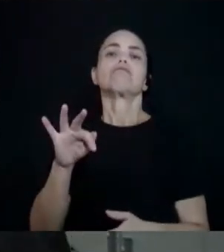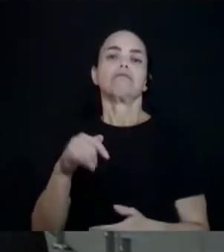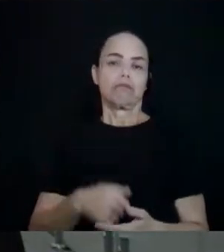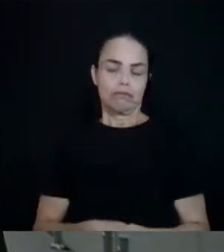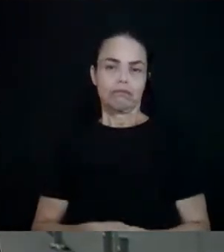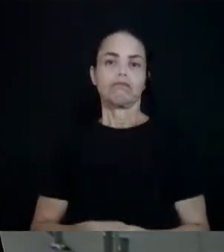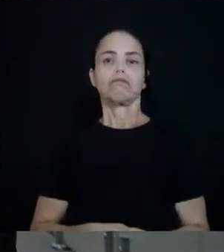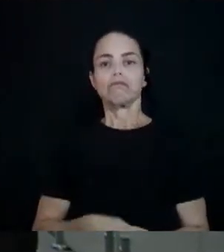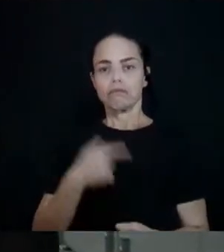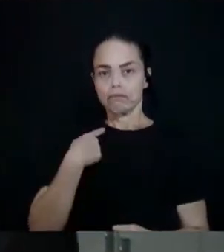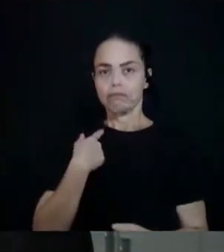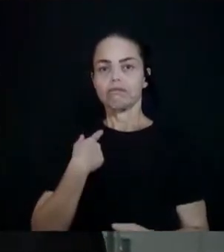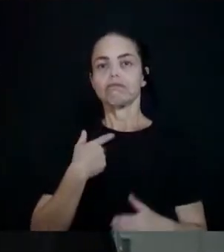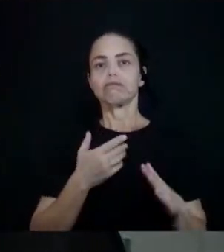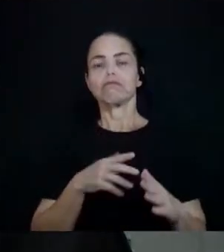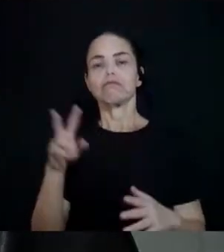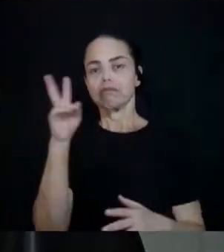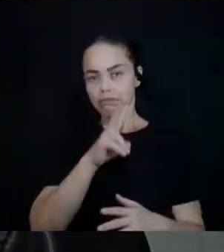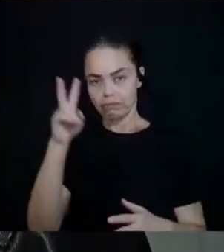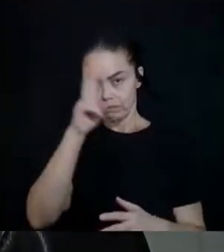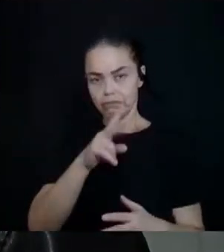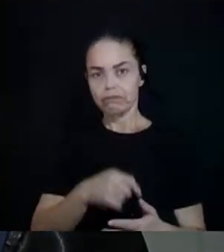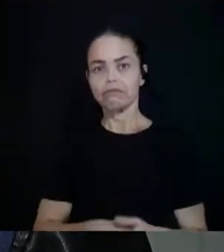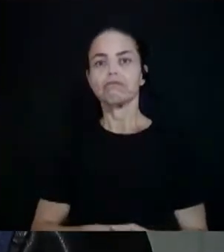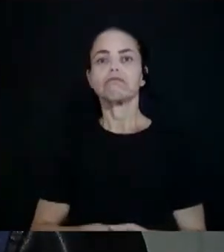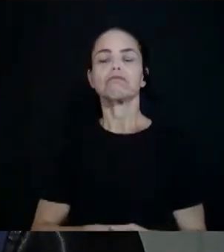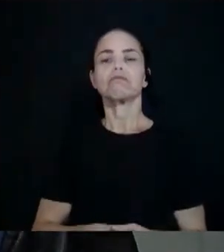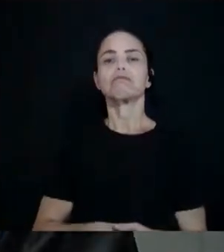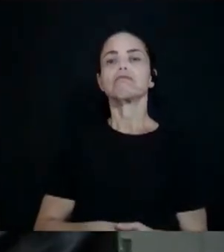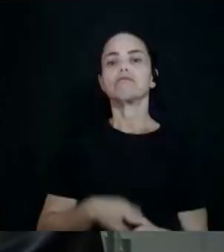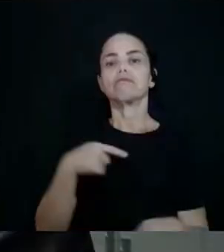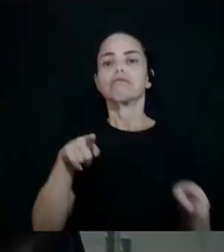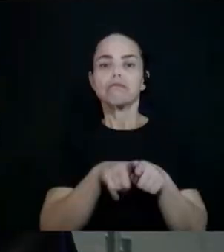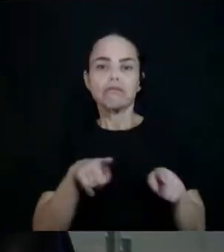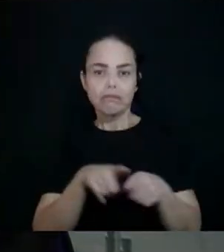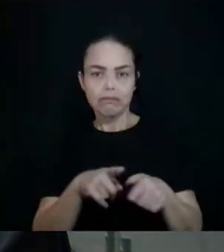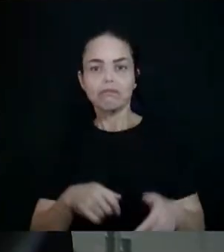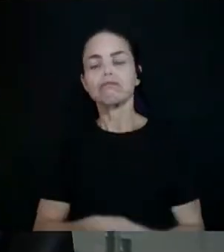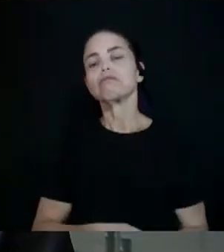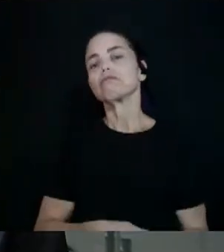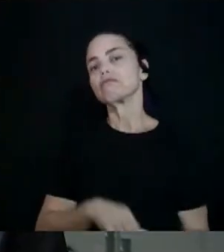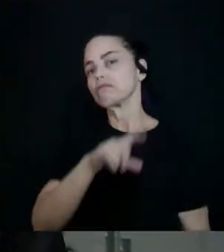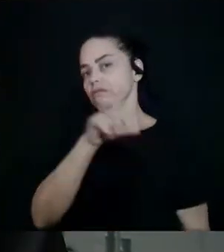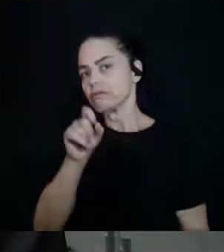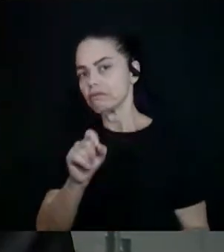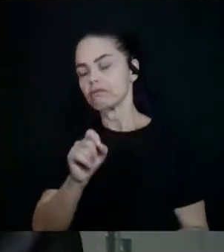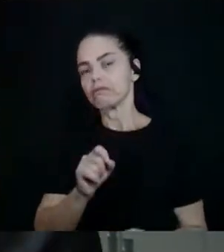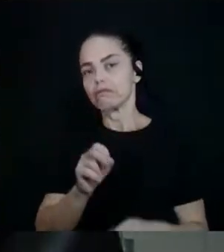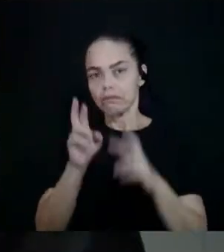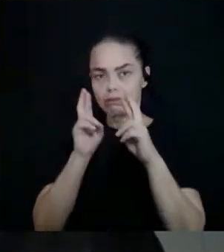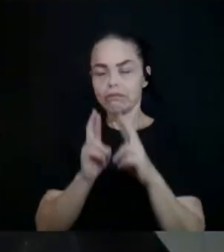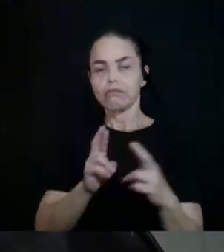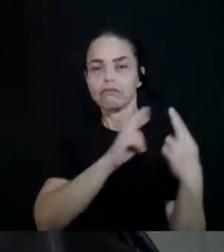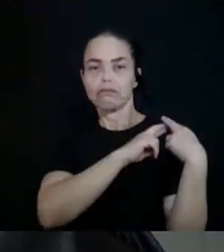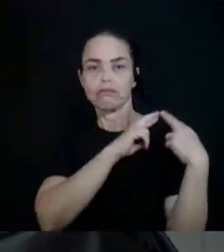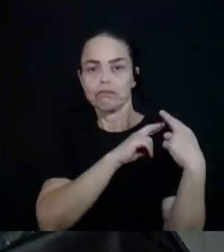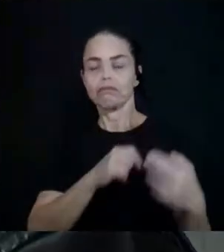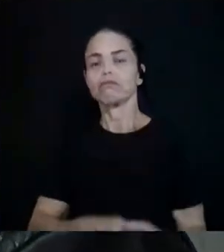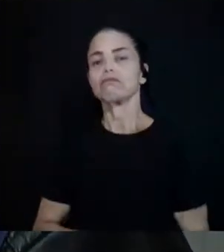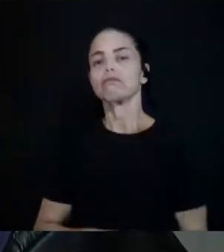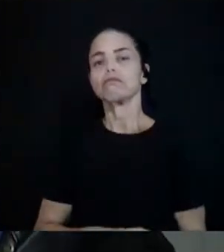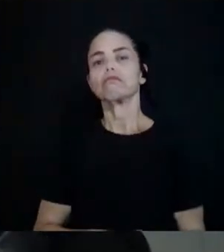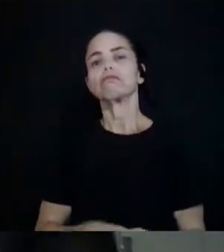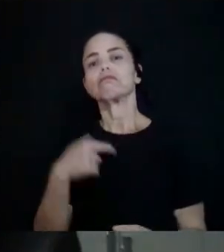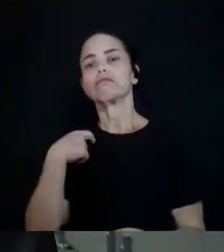sobre a história, assim, mais também sobre quem é responsável pelo quê. A gente vê um pouco sobre a